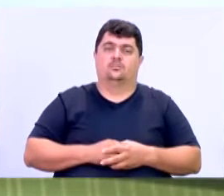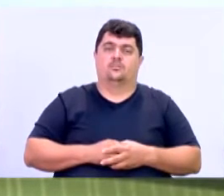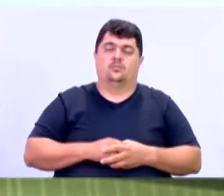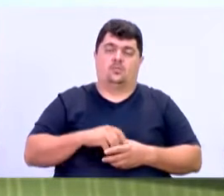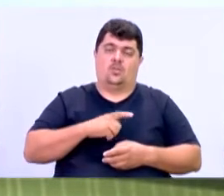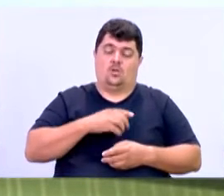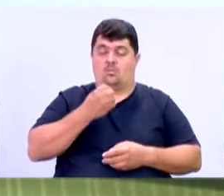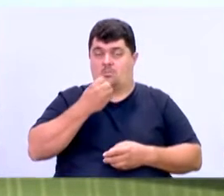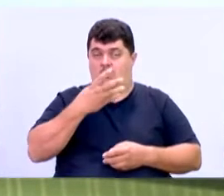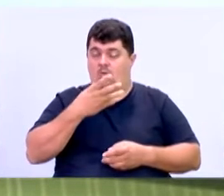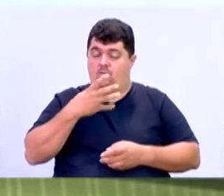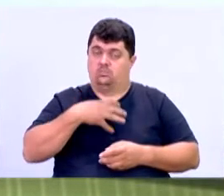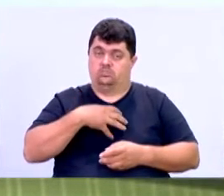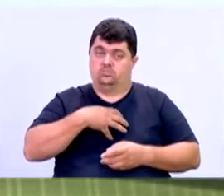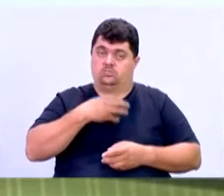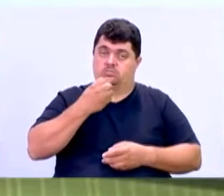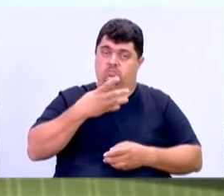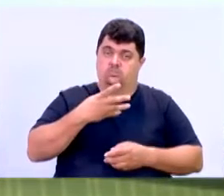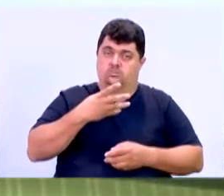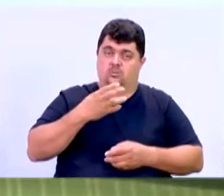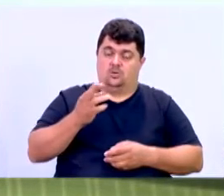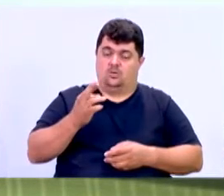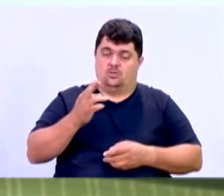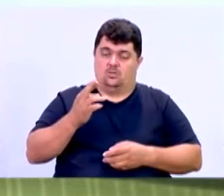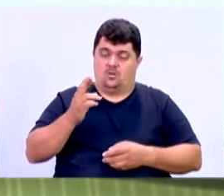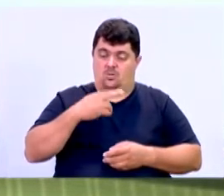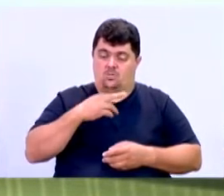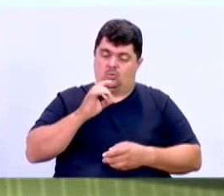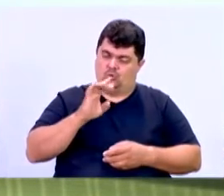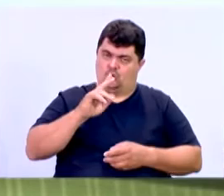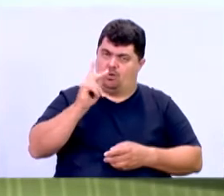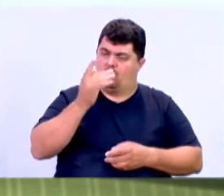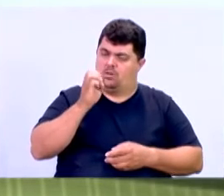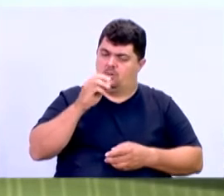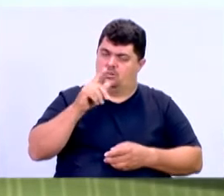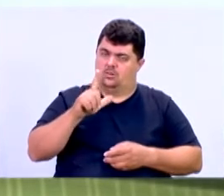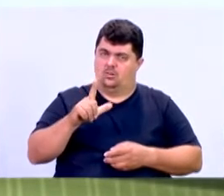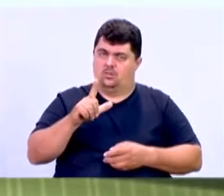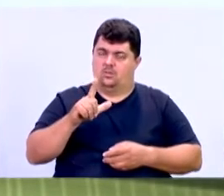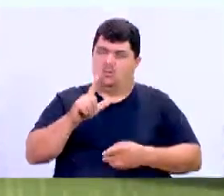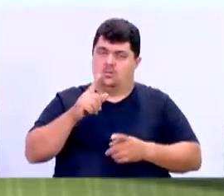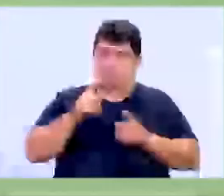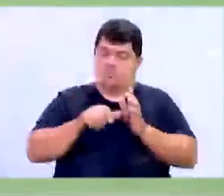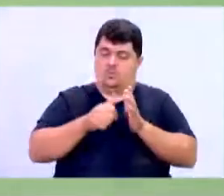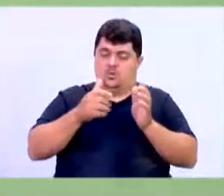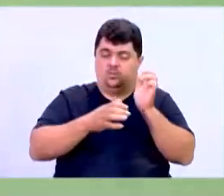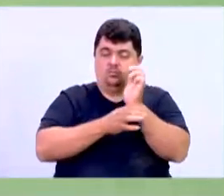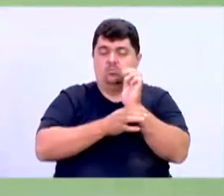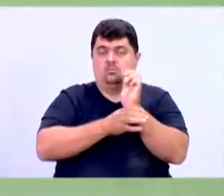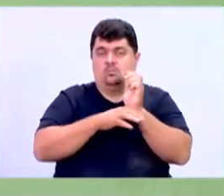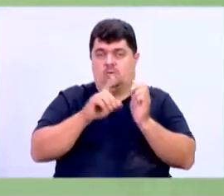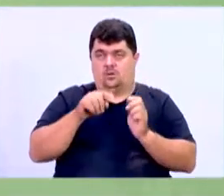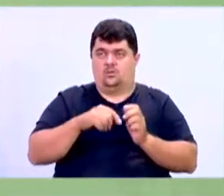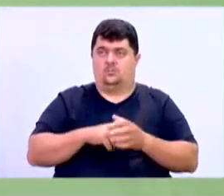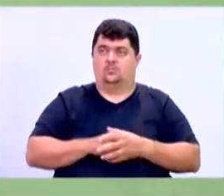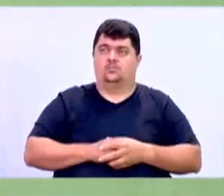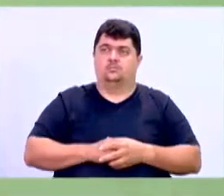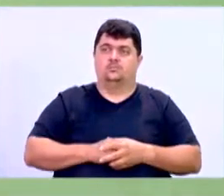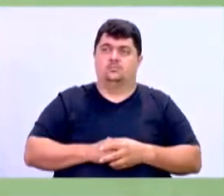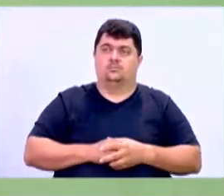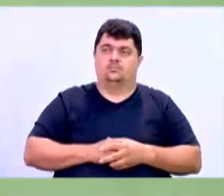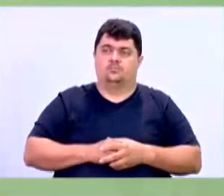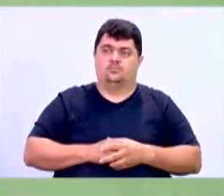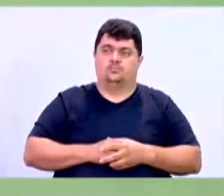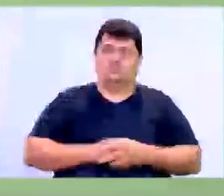características positivas, esse fato de retornar somente HTML puro, entre elas a segurança. Bom, o código